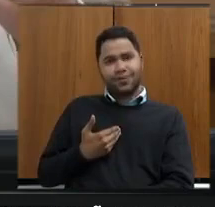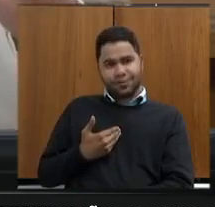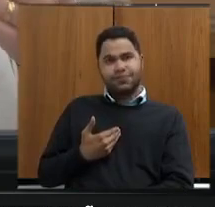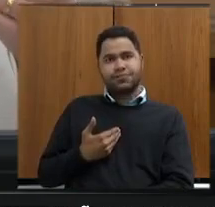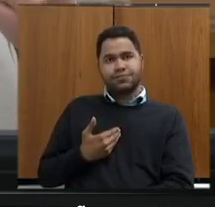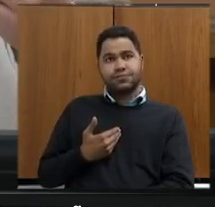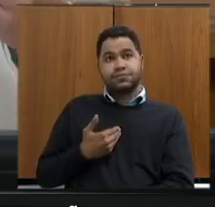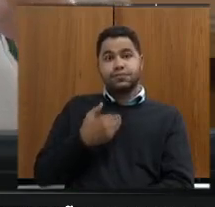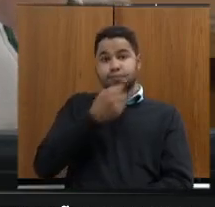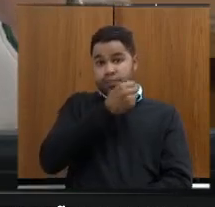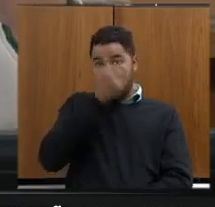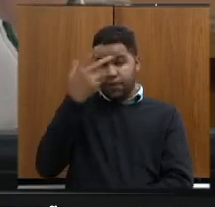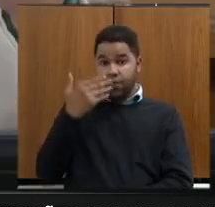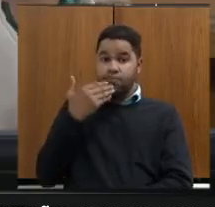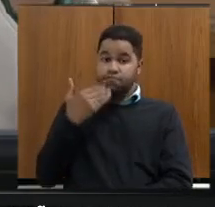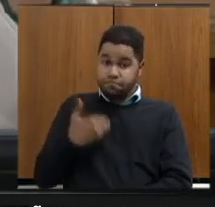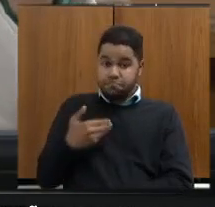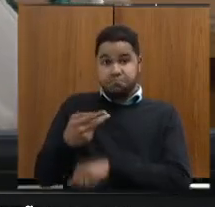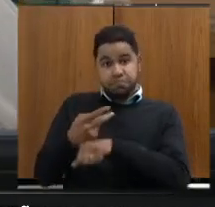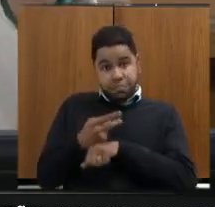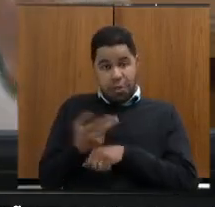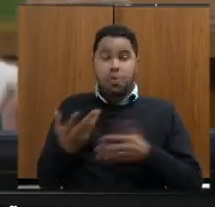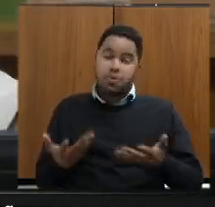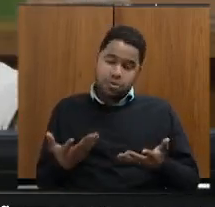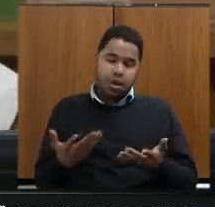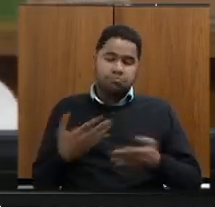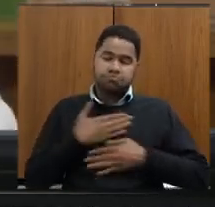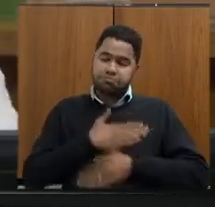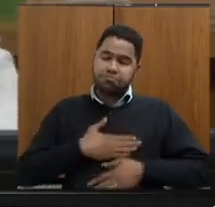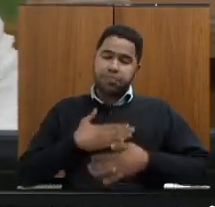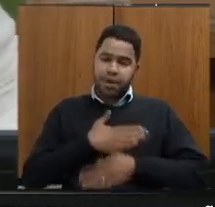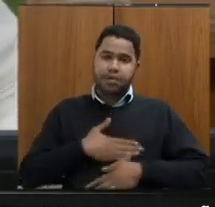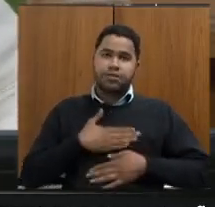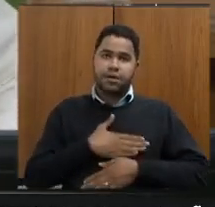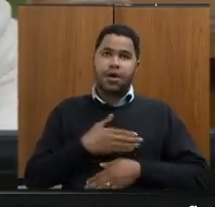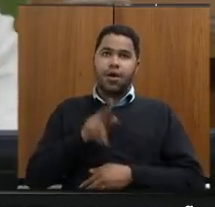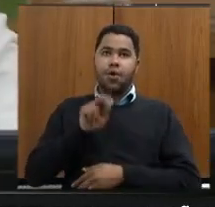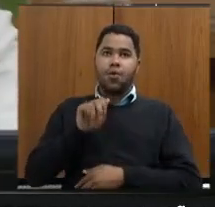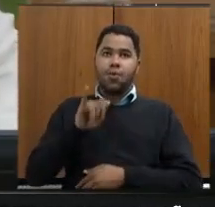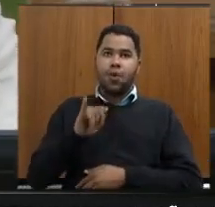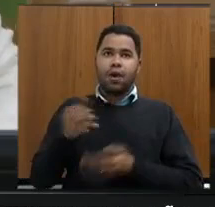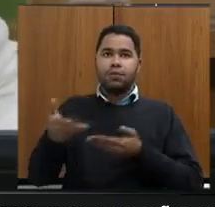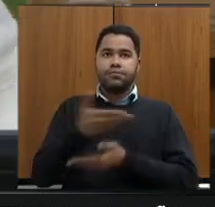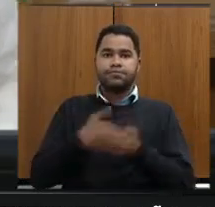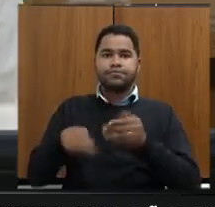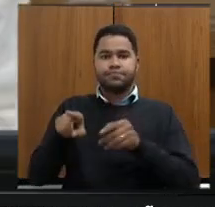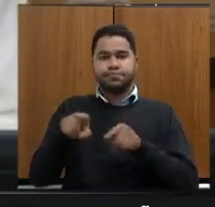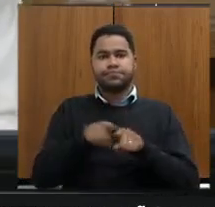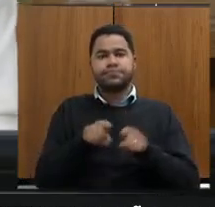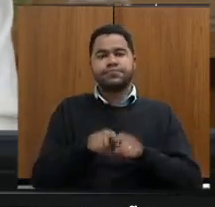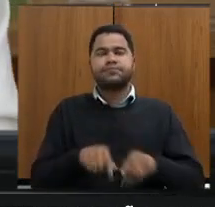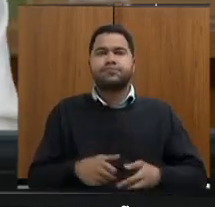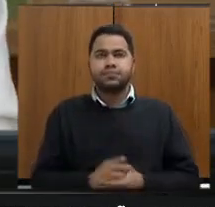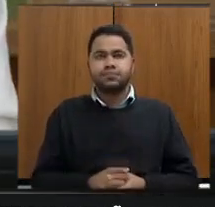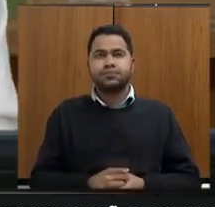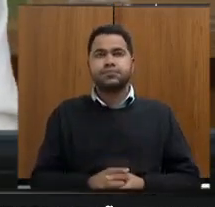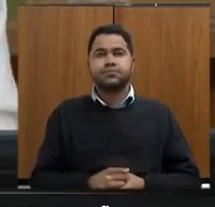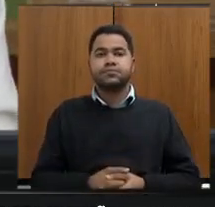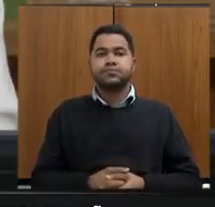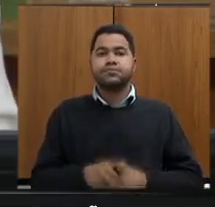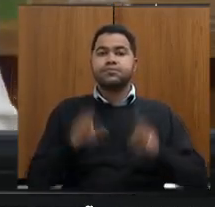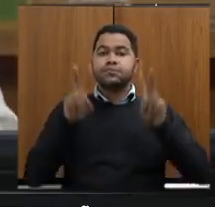Se a Prefeitura de Viçosa nos procurar pode ter certeza que vai ser o poder fazer a Uai compartilha lá também é